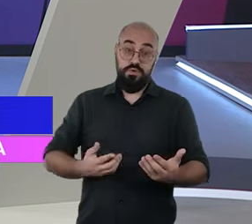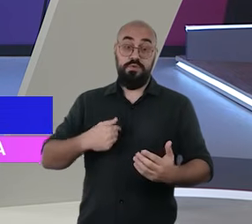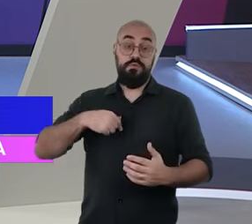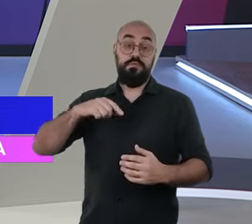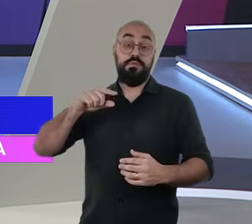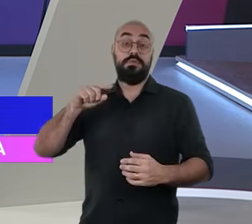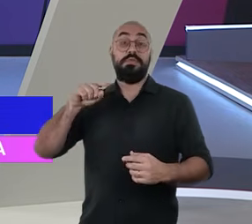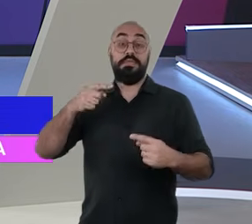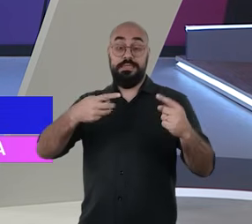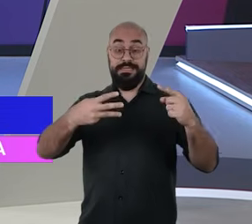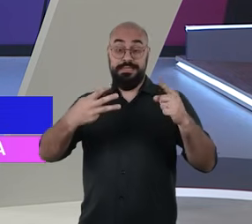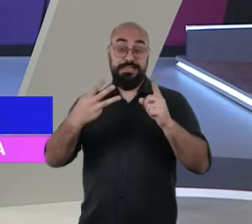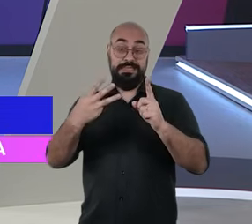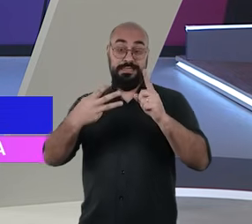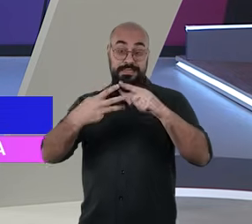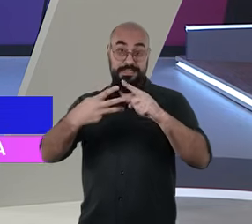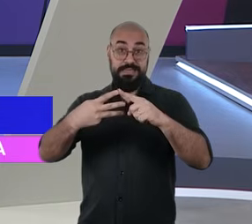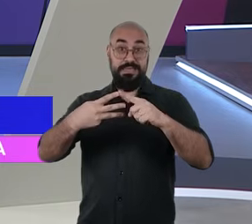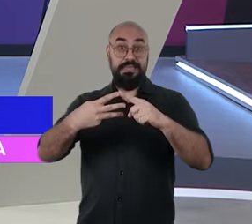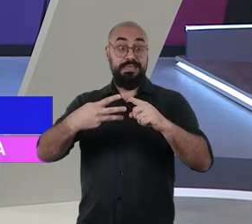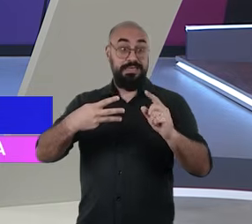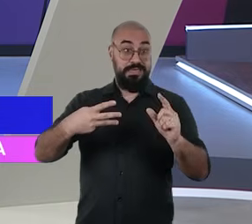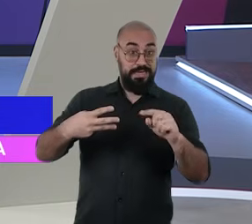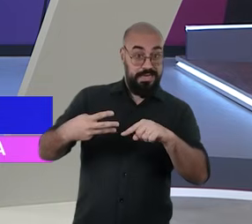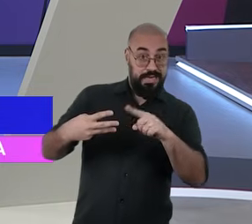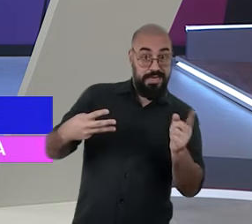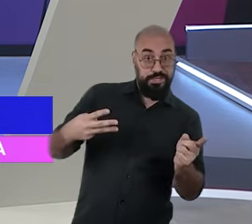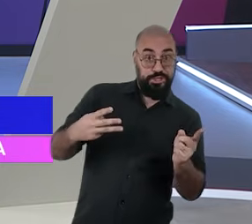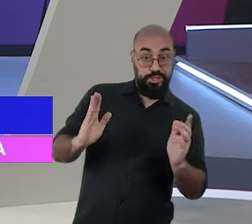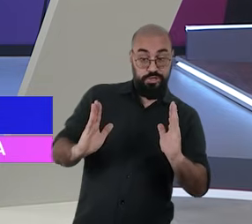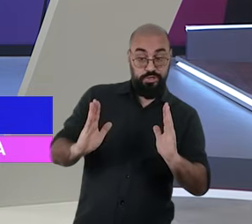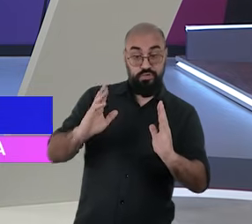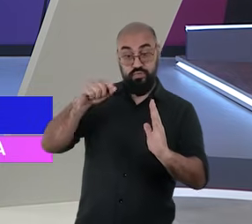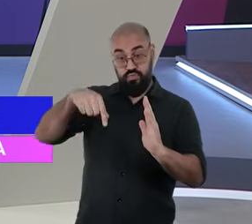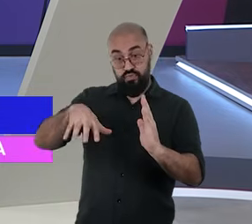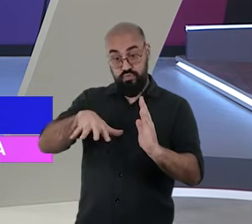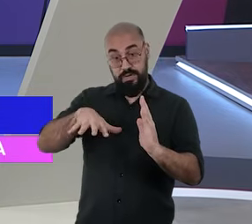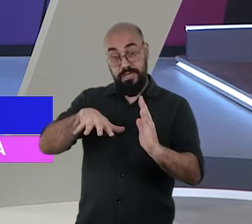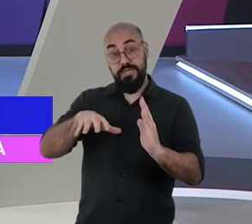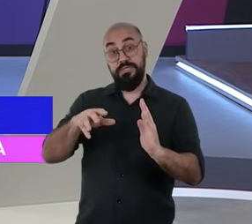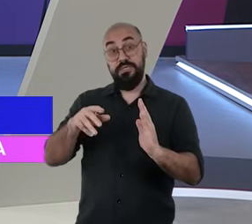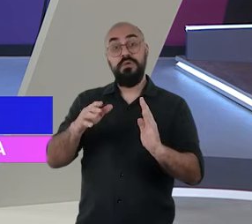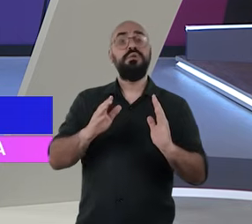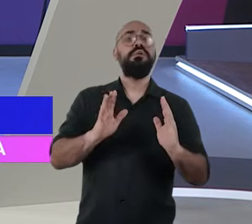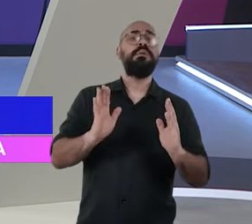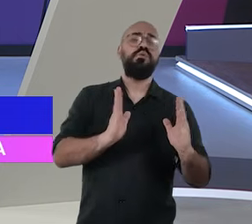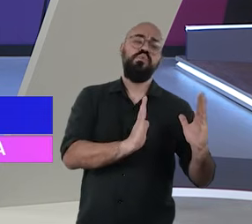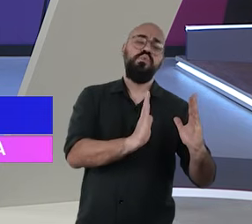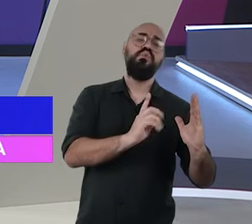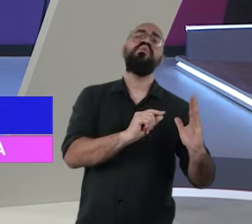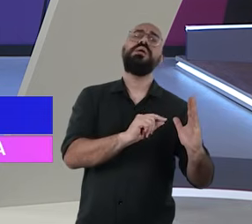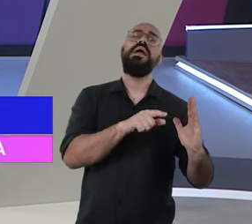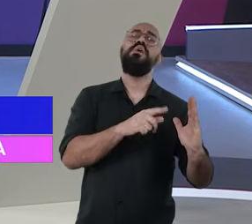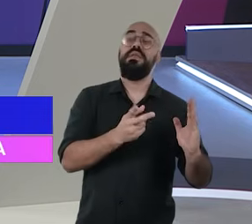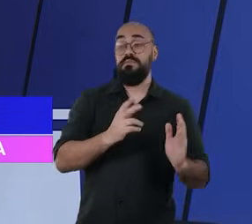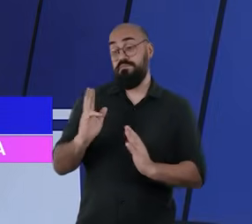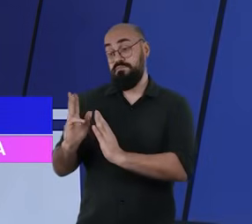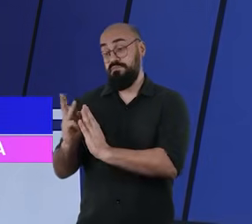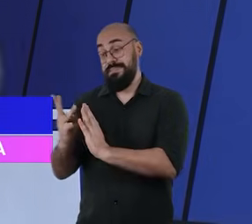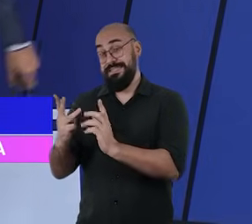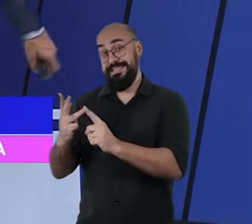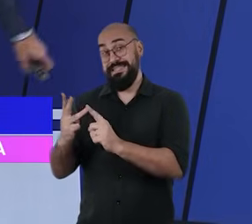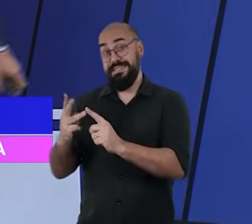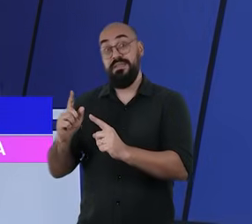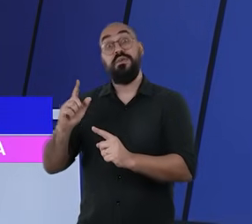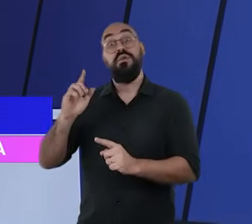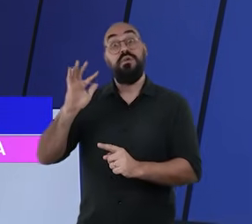durante e o que acontece no fim. Então, vamos à primeira pergunta: o que acontece no começo do milênio?